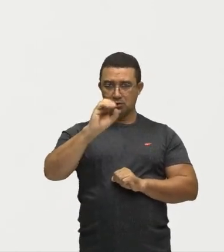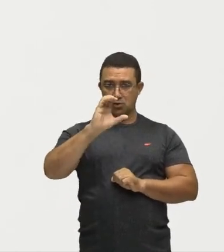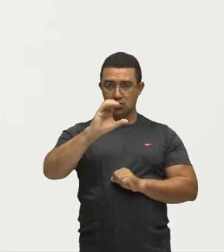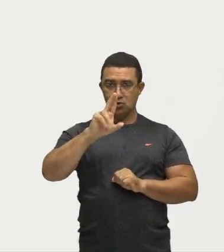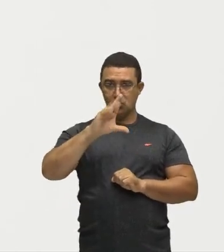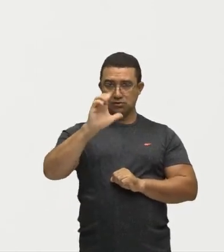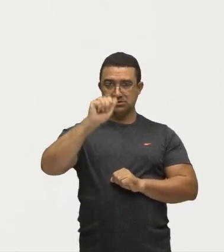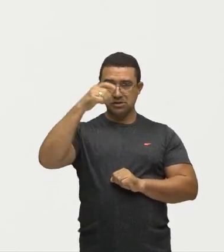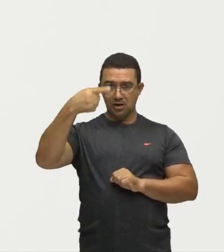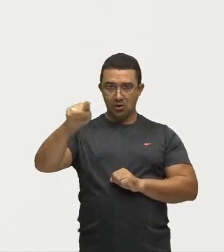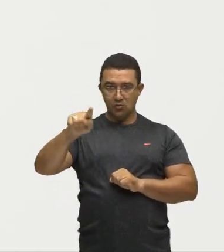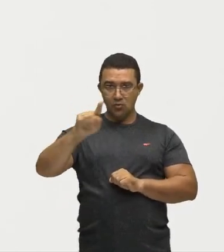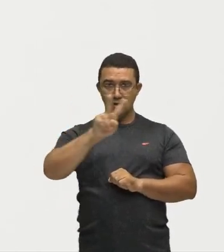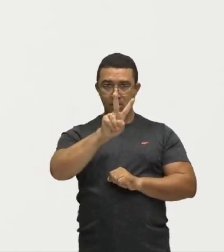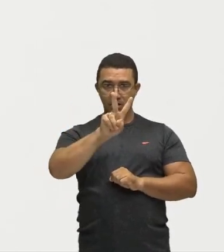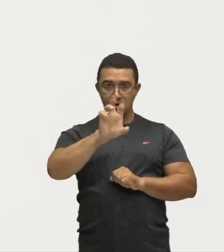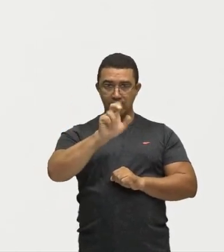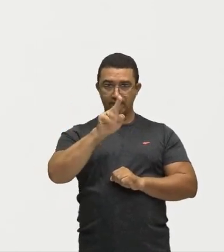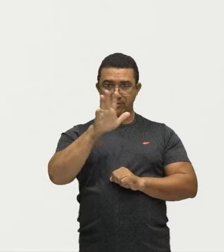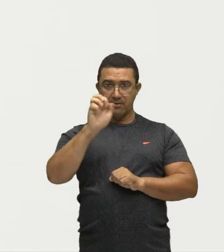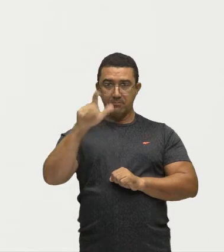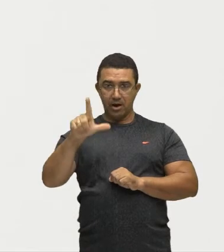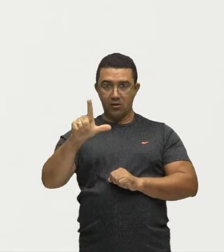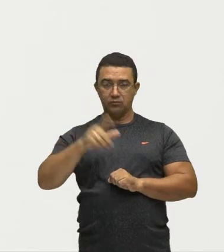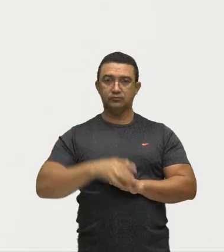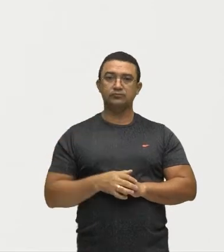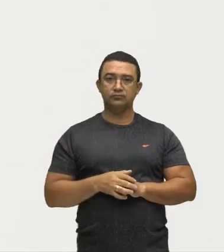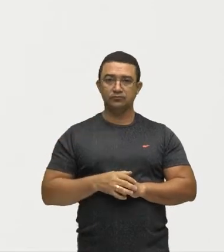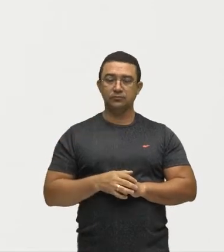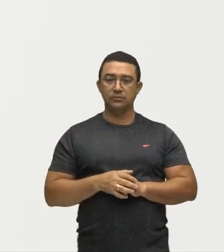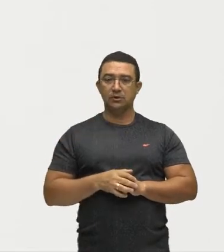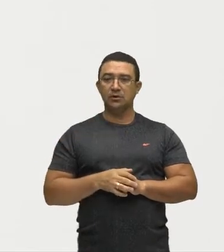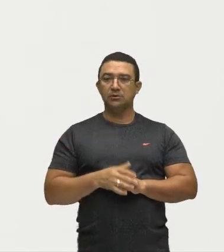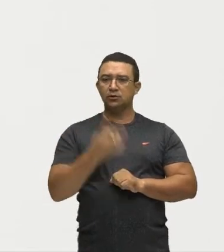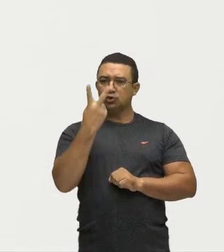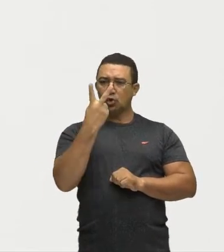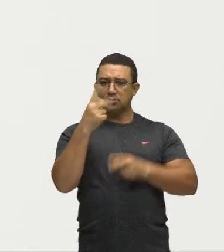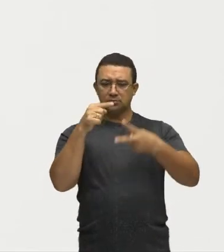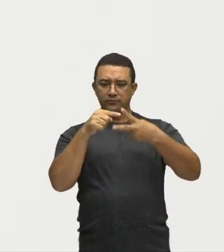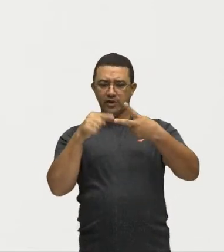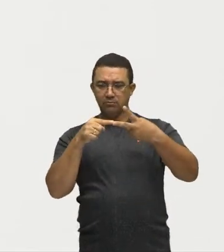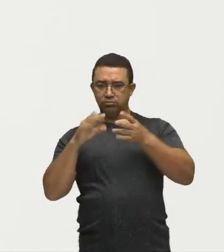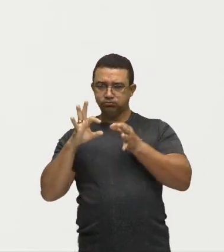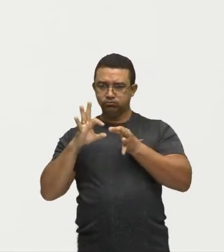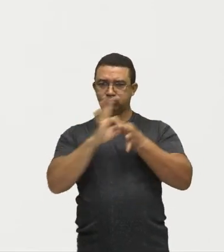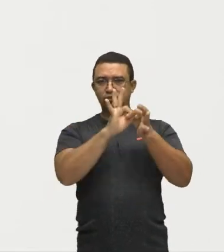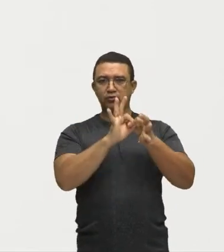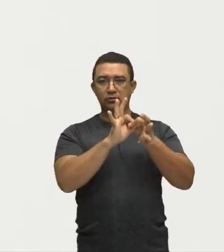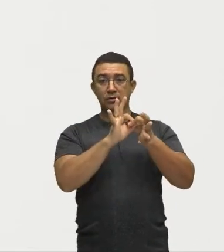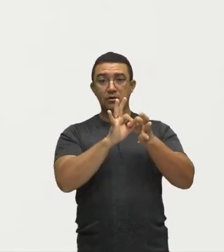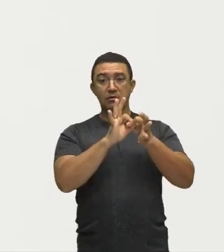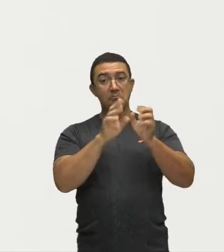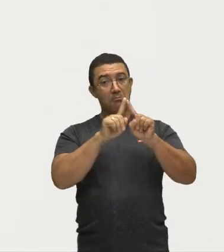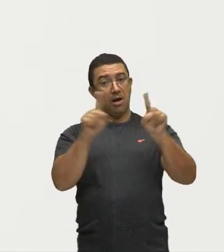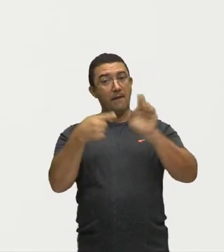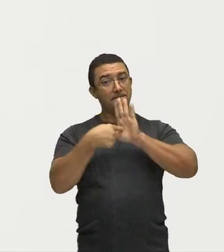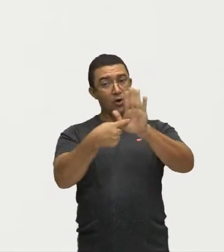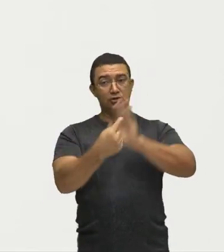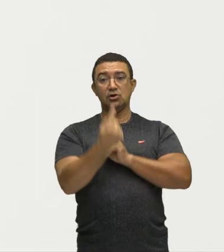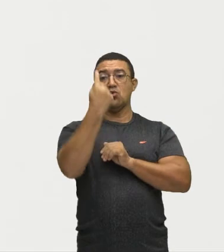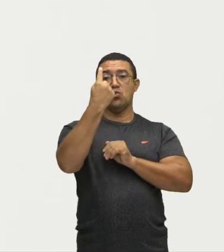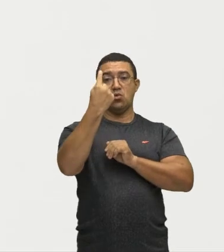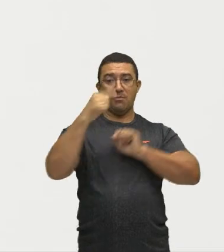vai sair, ele está indicando apenas uma ação. Vai ficar. Então, locução verbal, temos 2